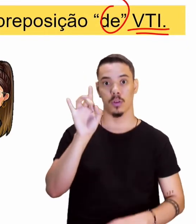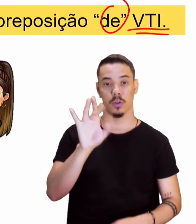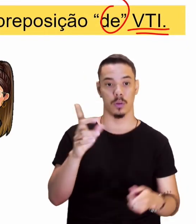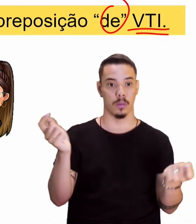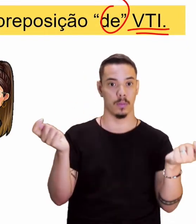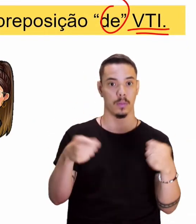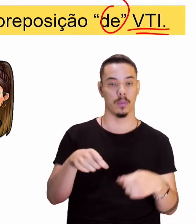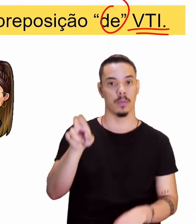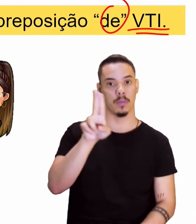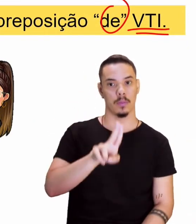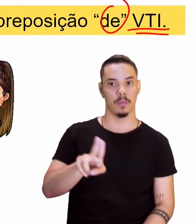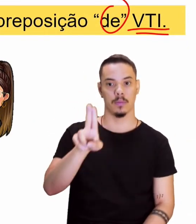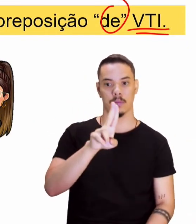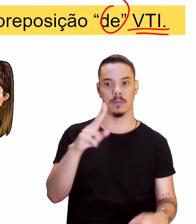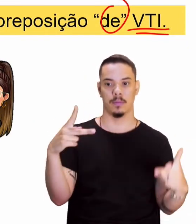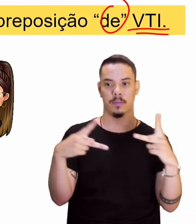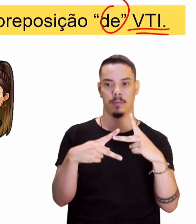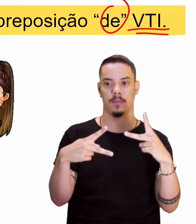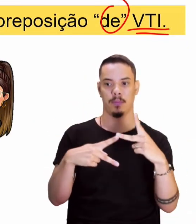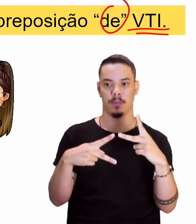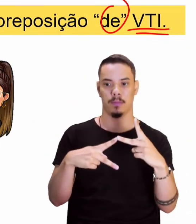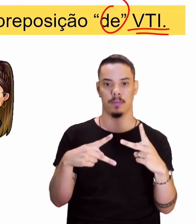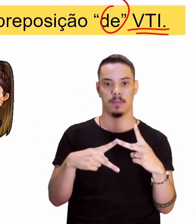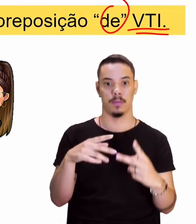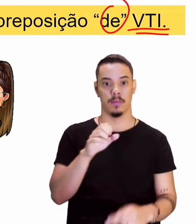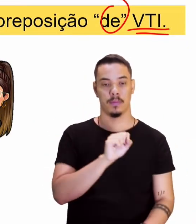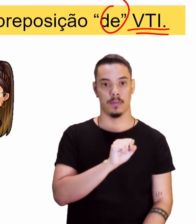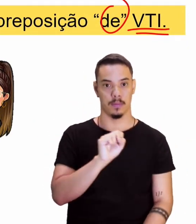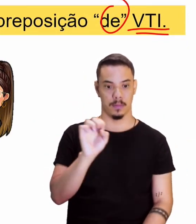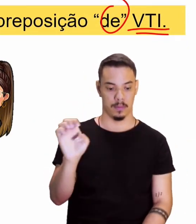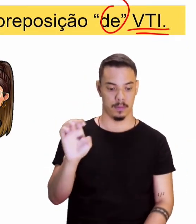usar preposição se